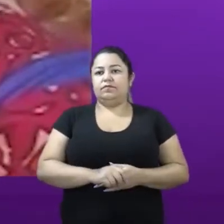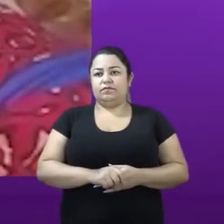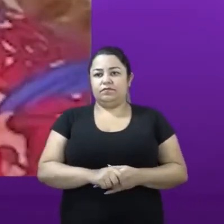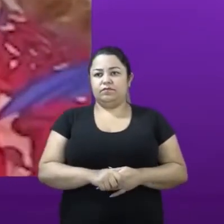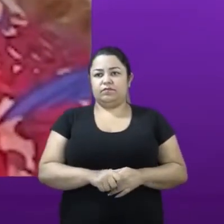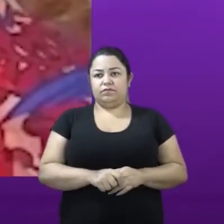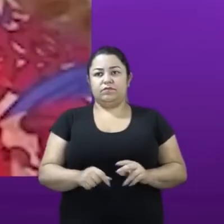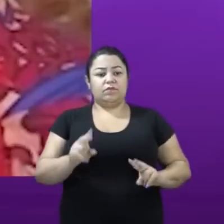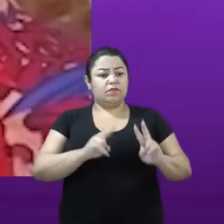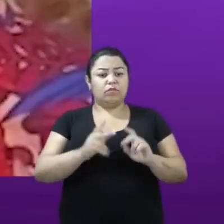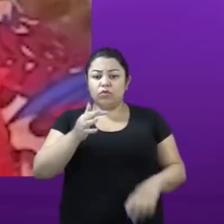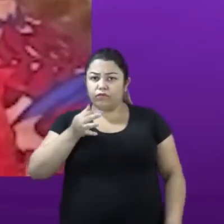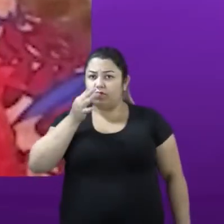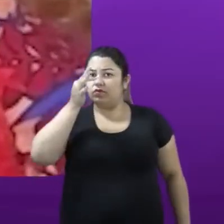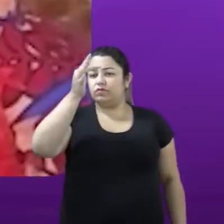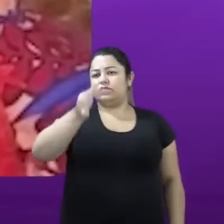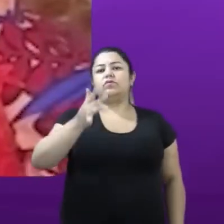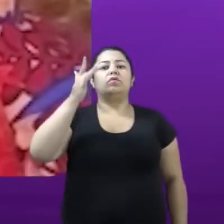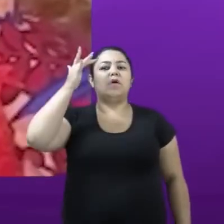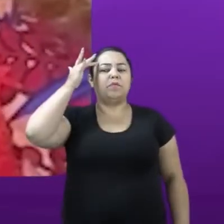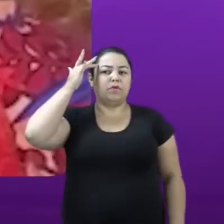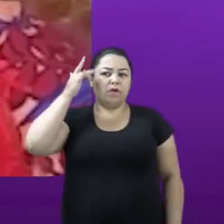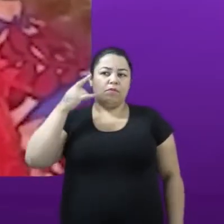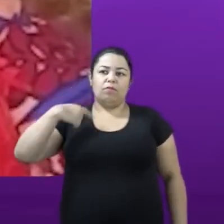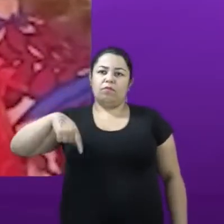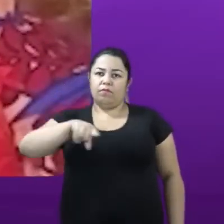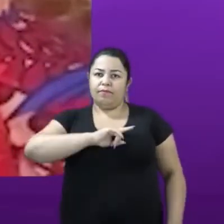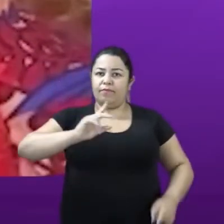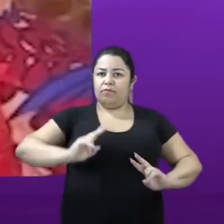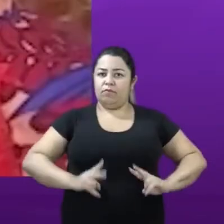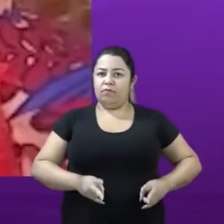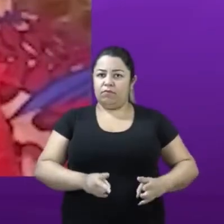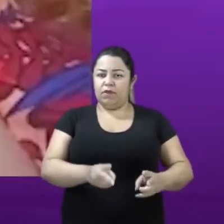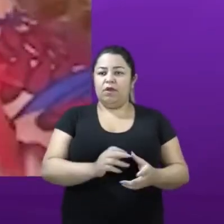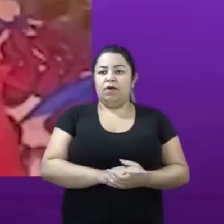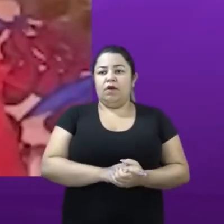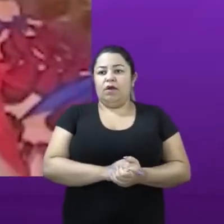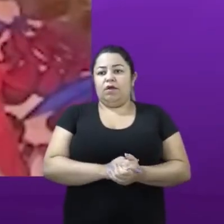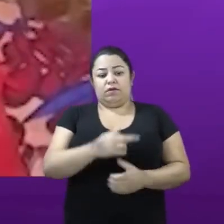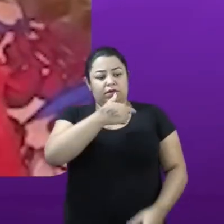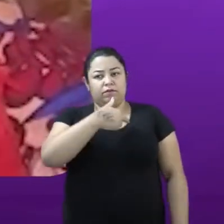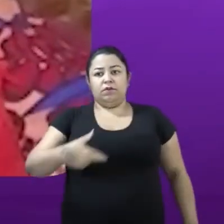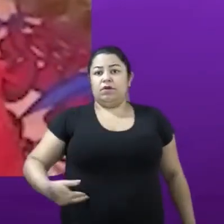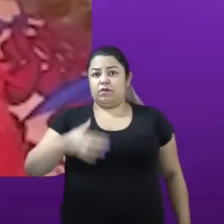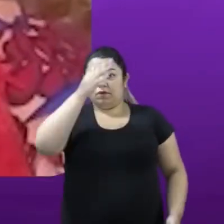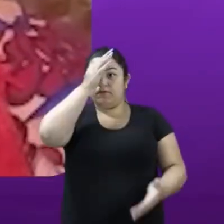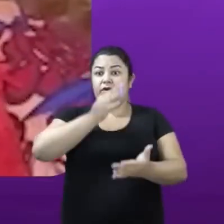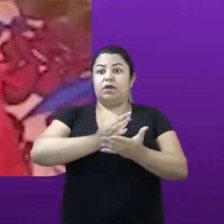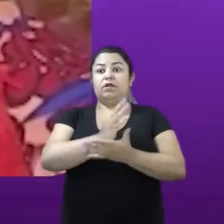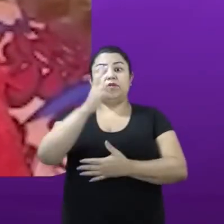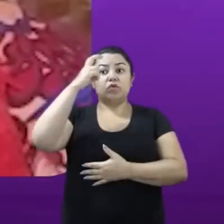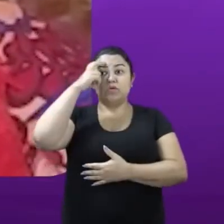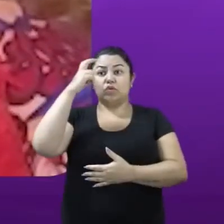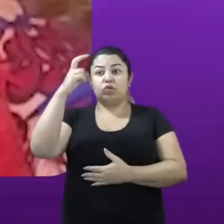ali vendo o nosso futuro, o nosso amanhã, a nossa continuação da nossa religião, da nossa fé, da nossa